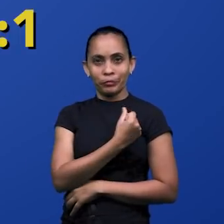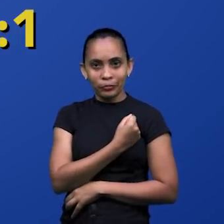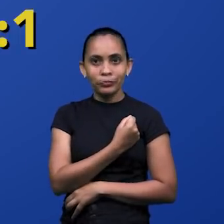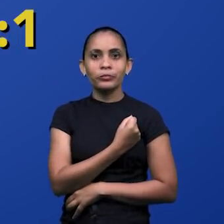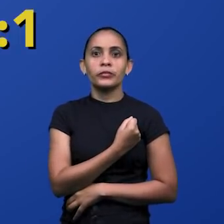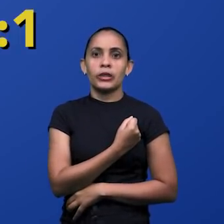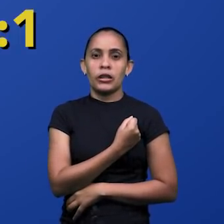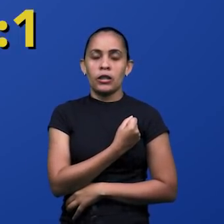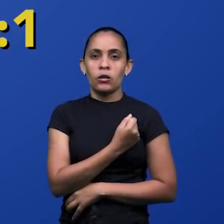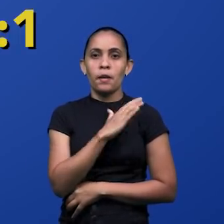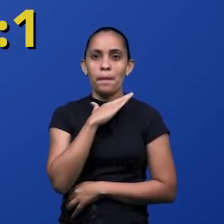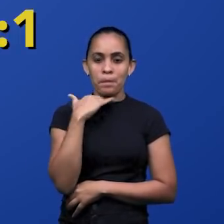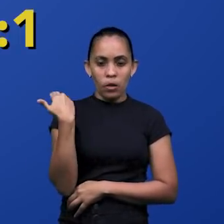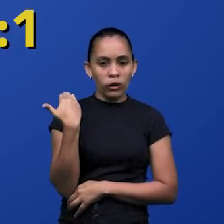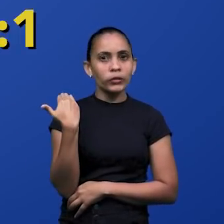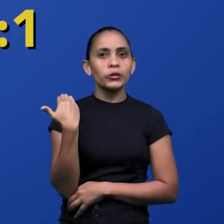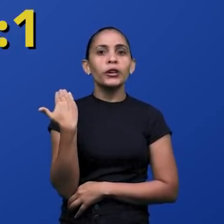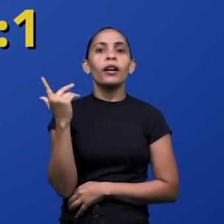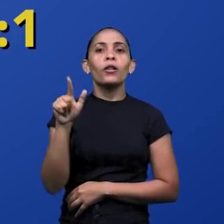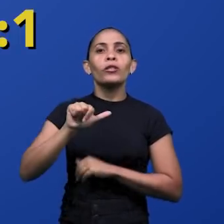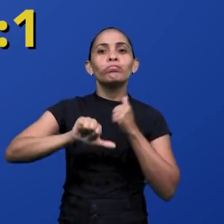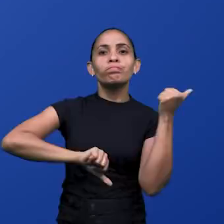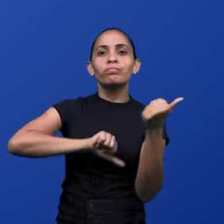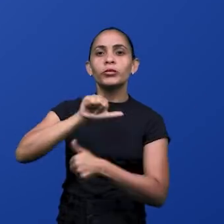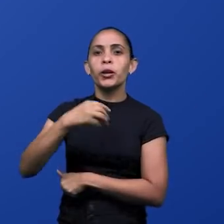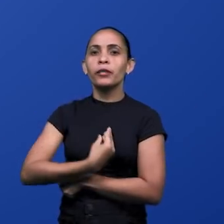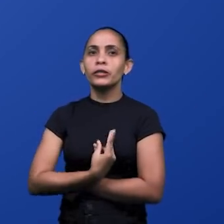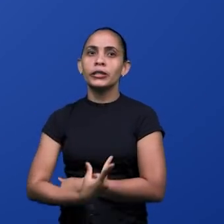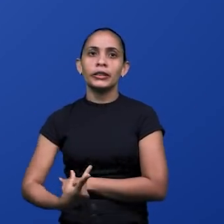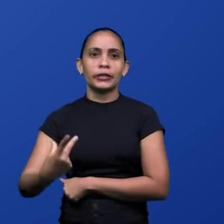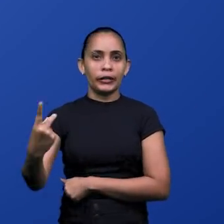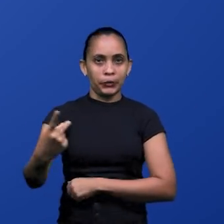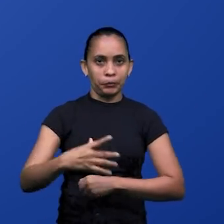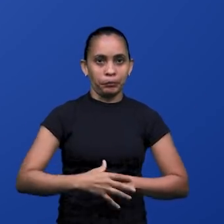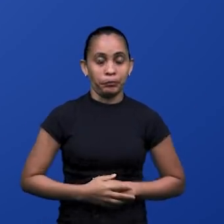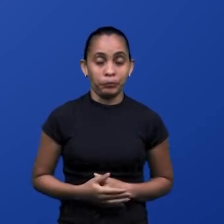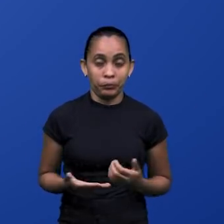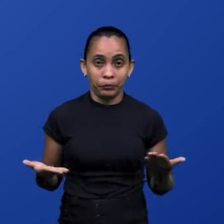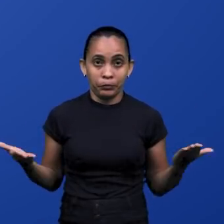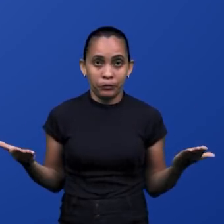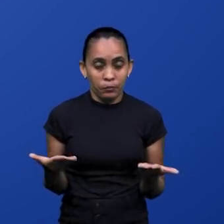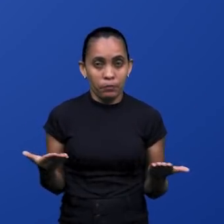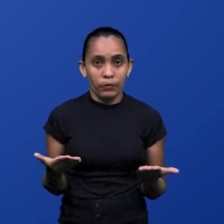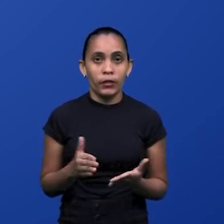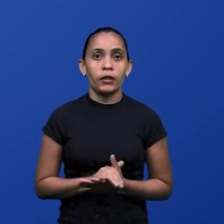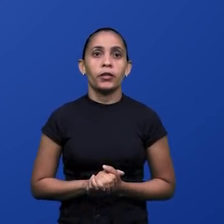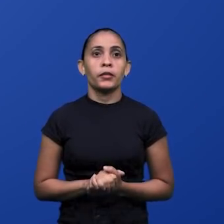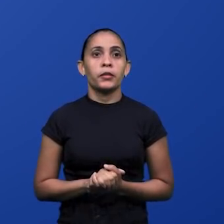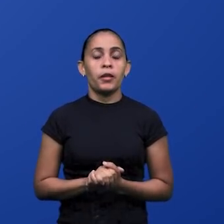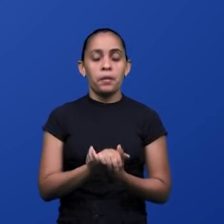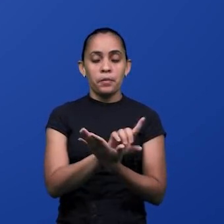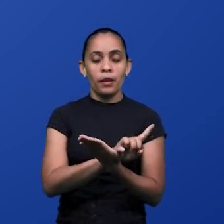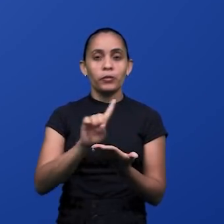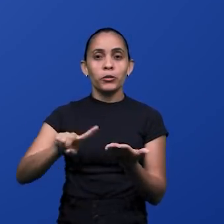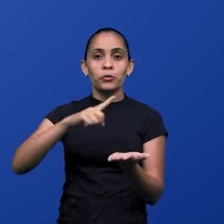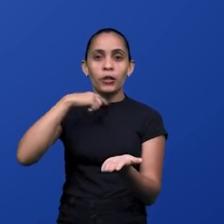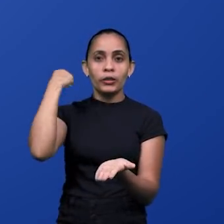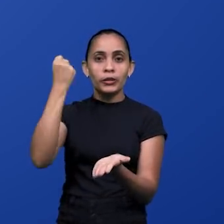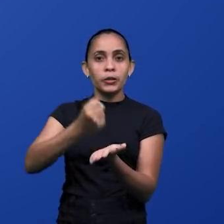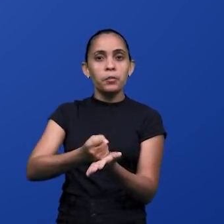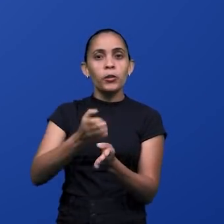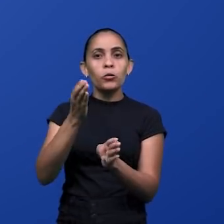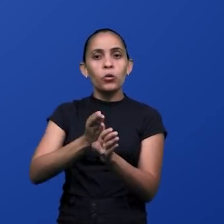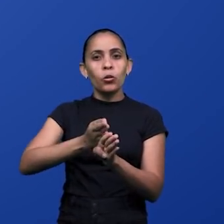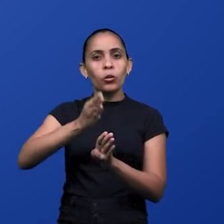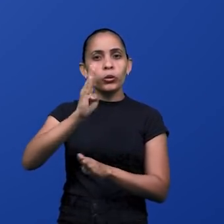de morte virou vida eterna. A paz do Senhor. Examinando a palavra do Senhor no Velho Testamento,